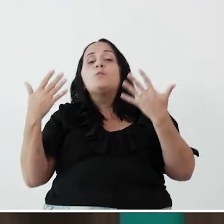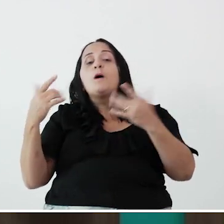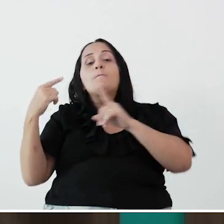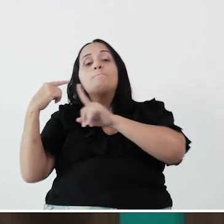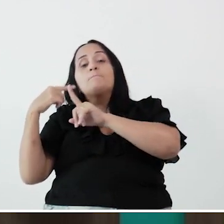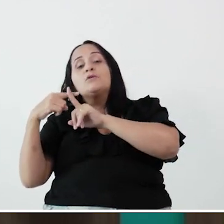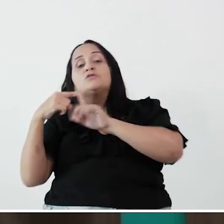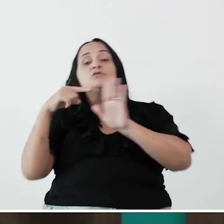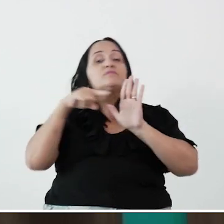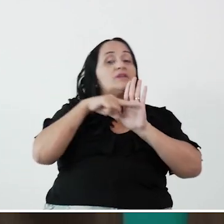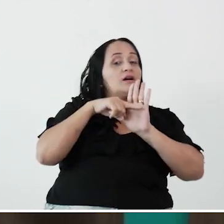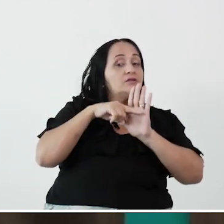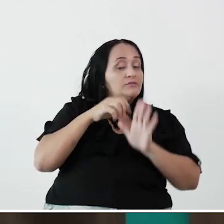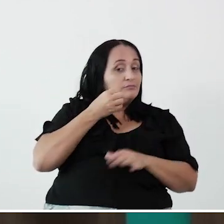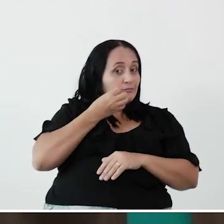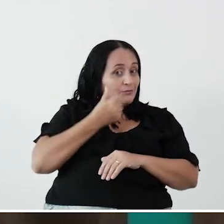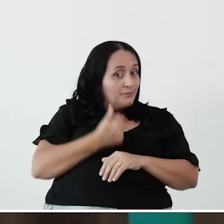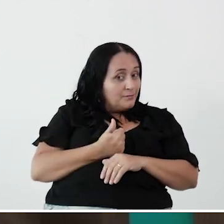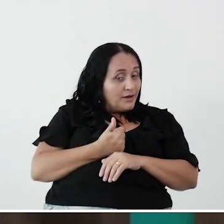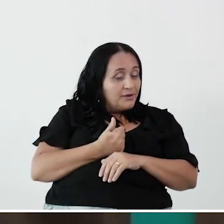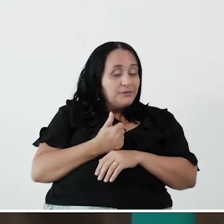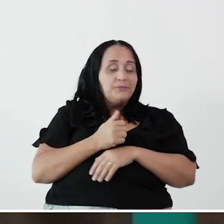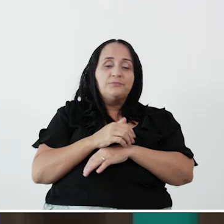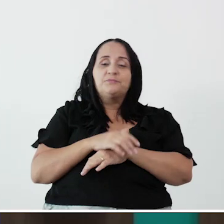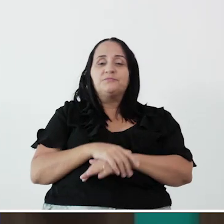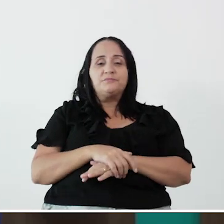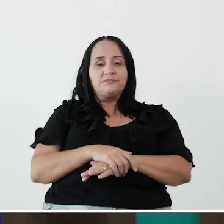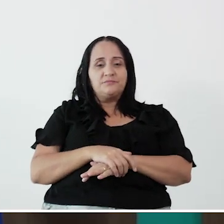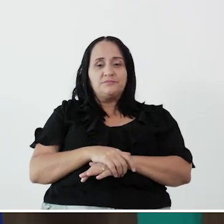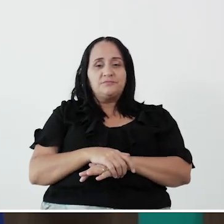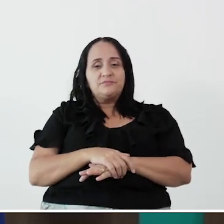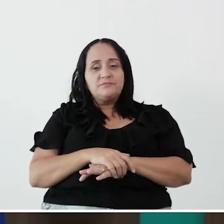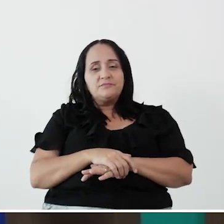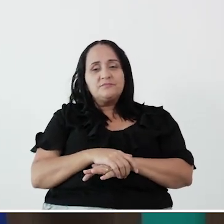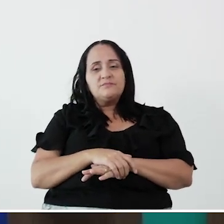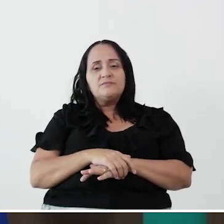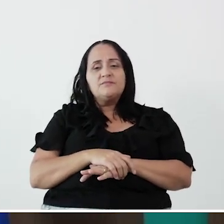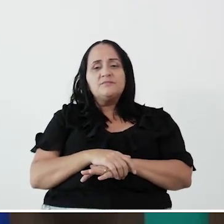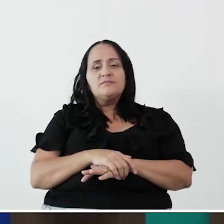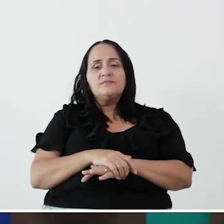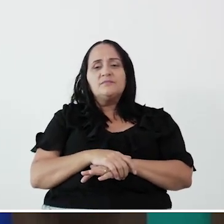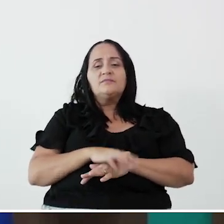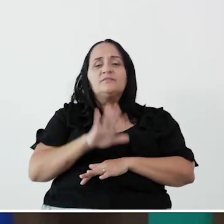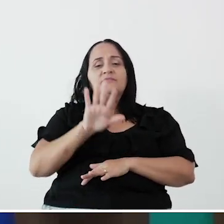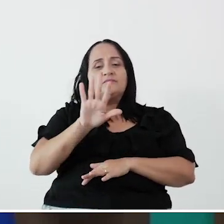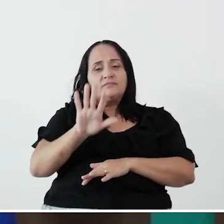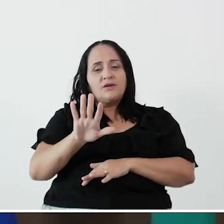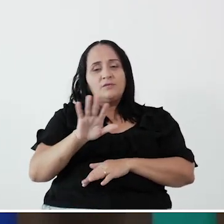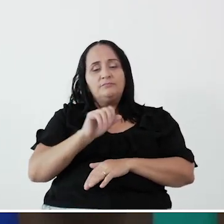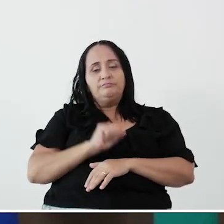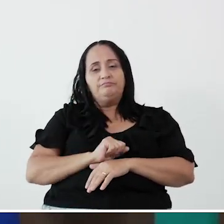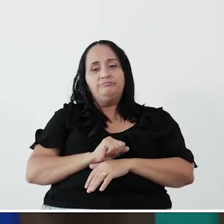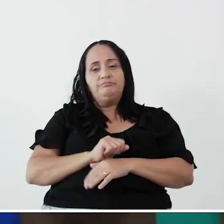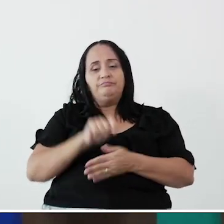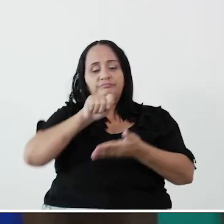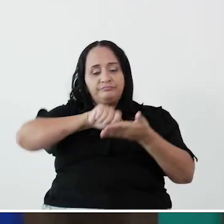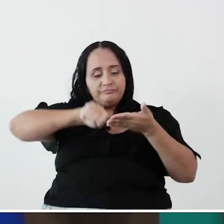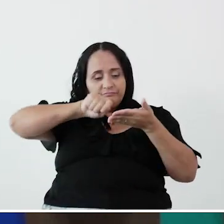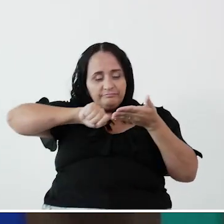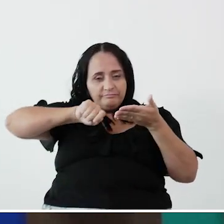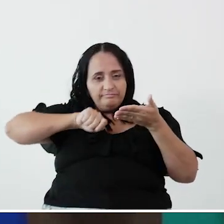negativo. Tudo bem? Pronto. Vamos fazer o seguinte, para terminarmos esse bloco, nós